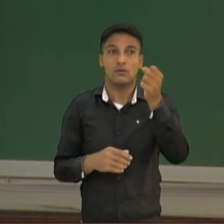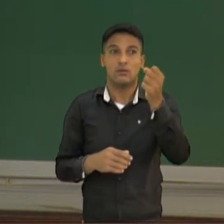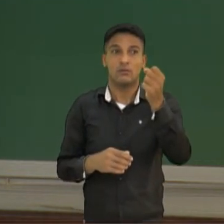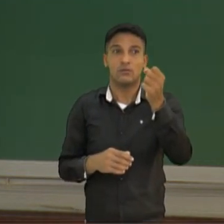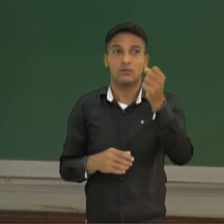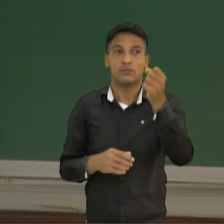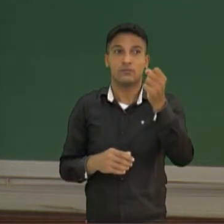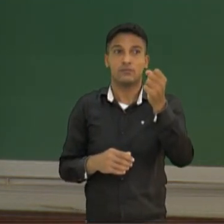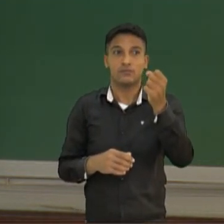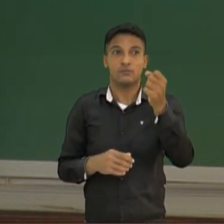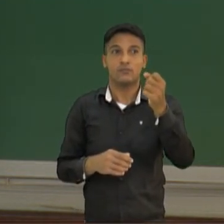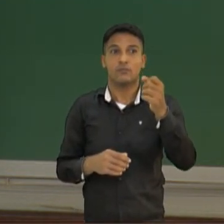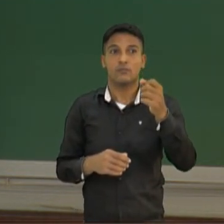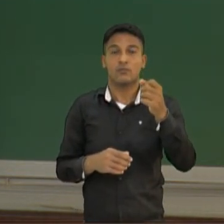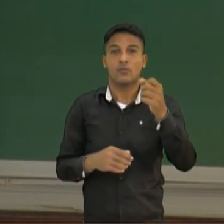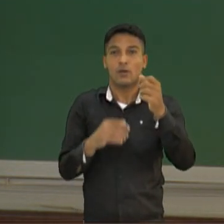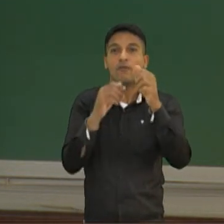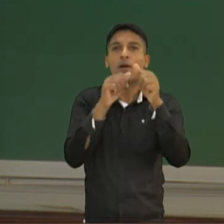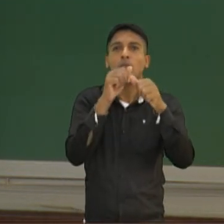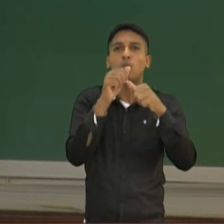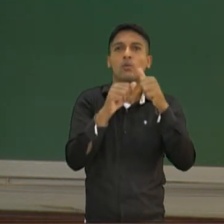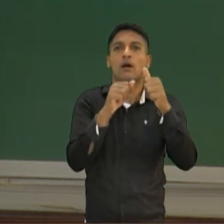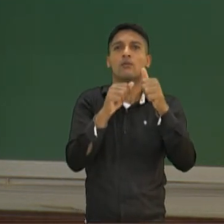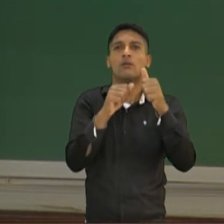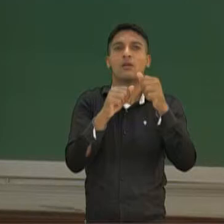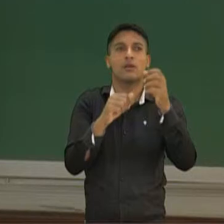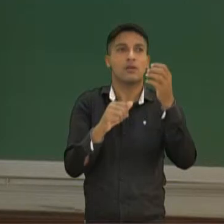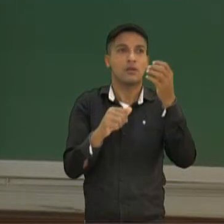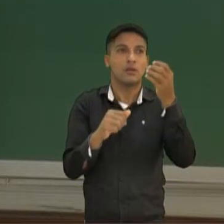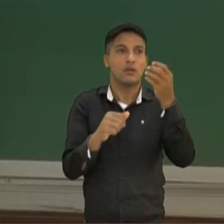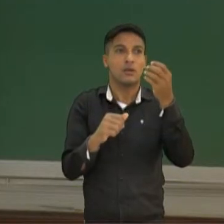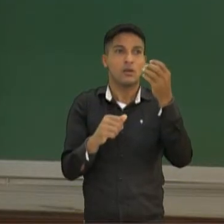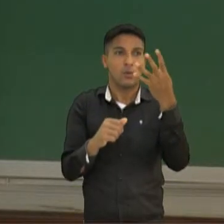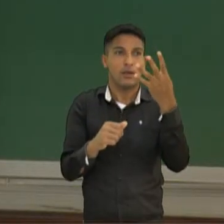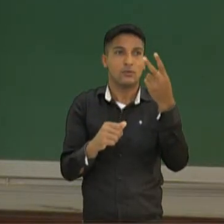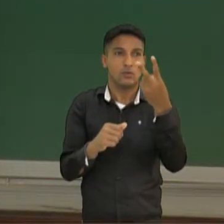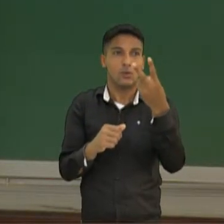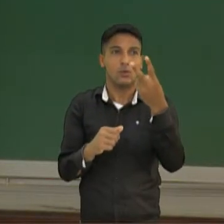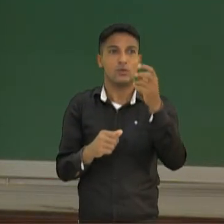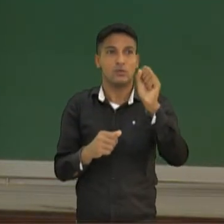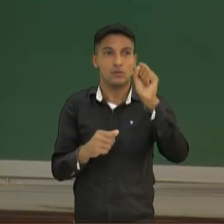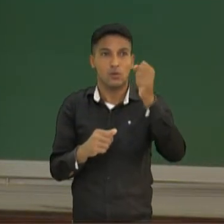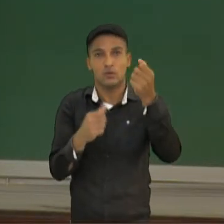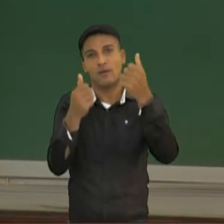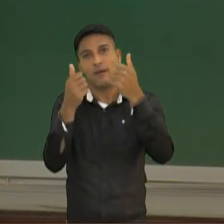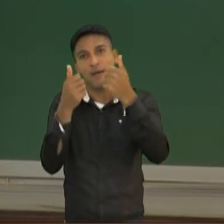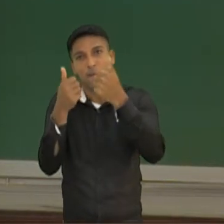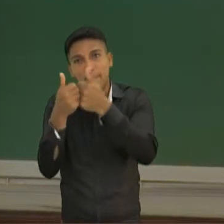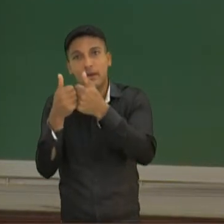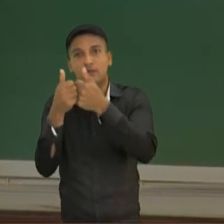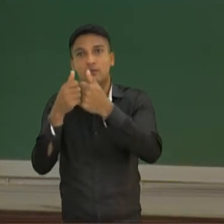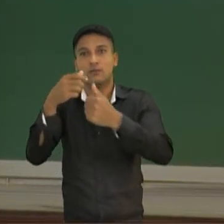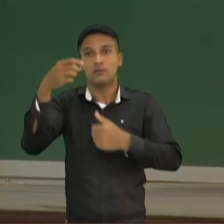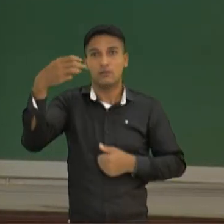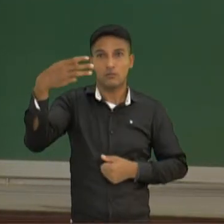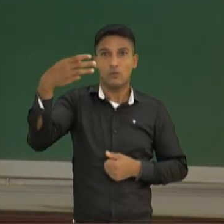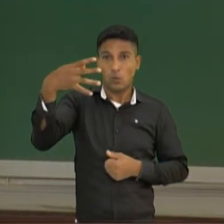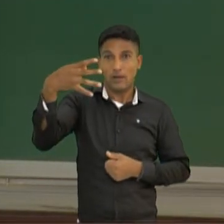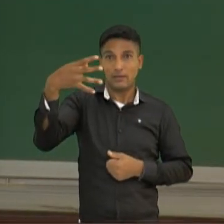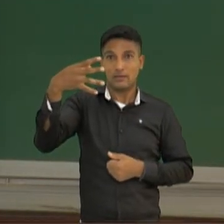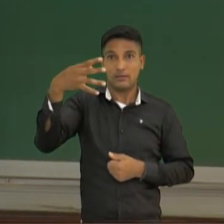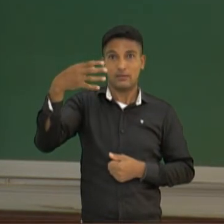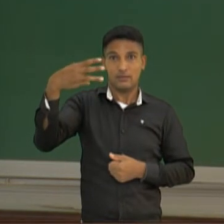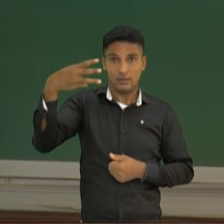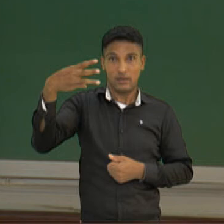para a gente poder transformar para o 3, não é verdade? Então, ele está mais perto do 43 centavos. Então, eu vou ter o quê? R$